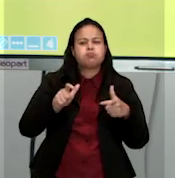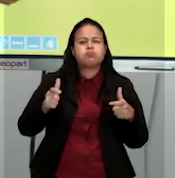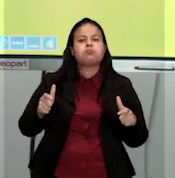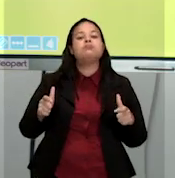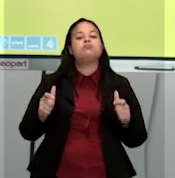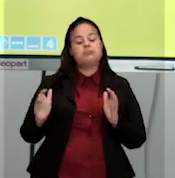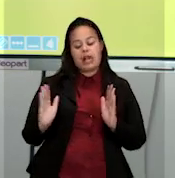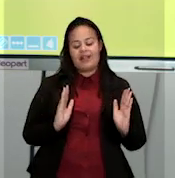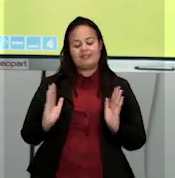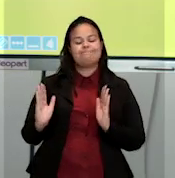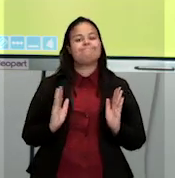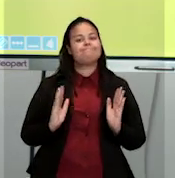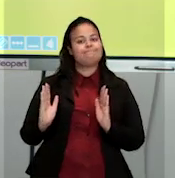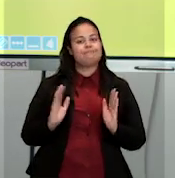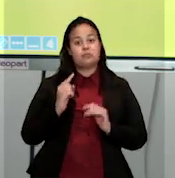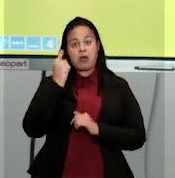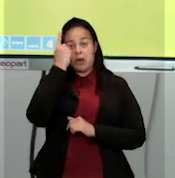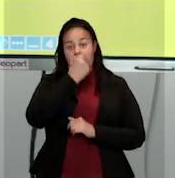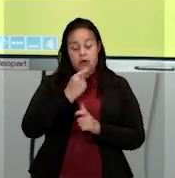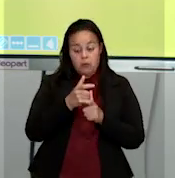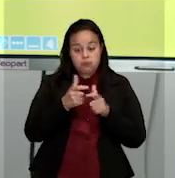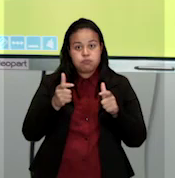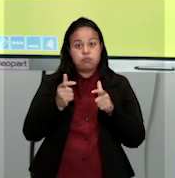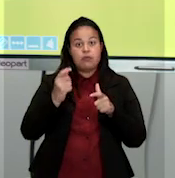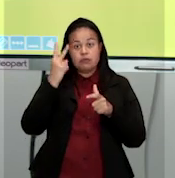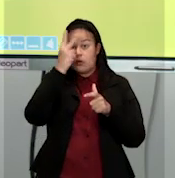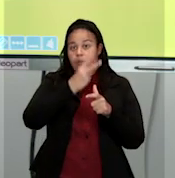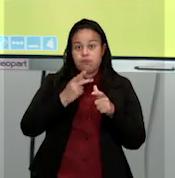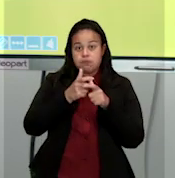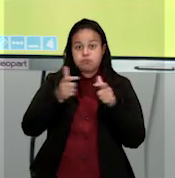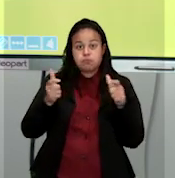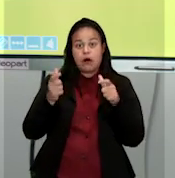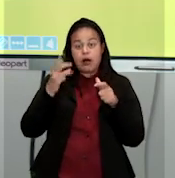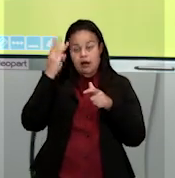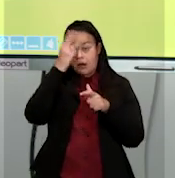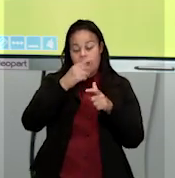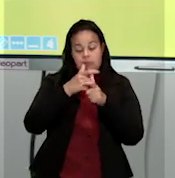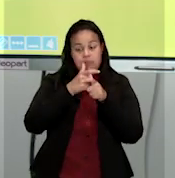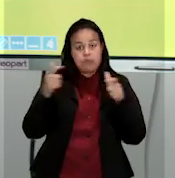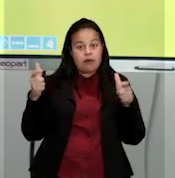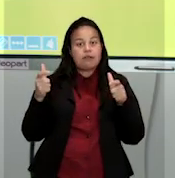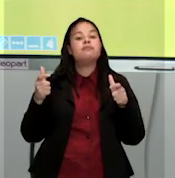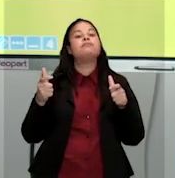período de tempo, a cada 1 hora, né? E nós temos no início